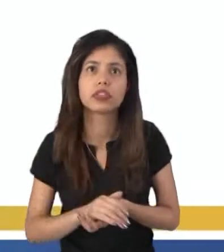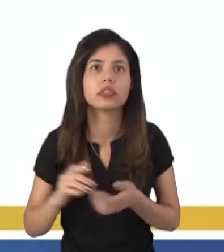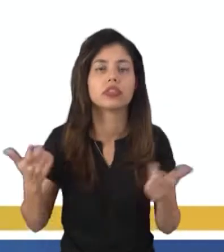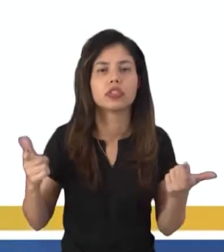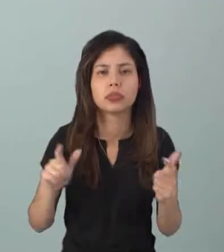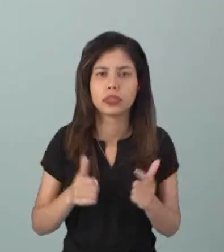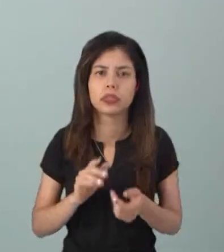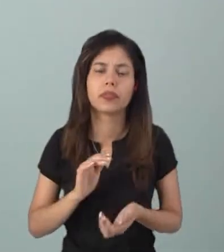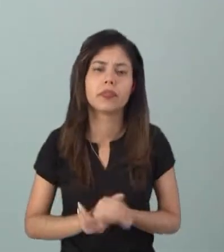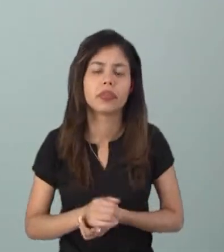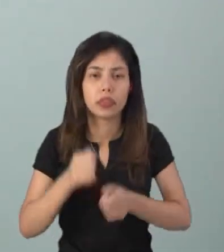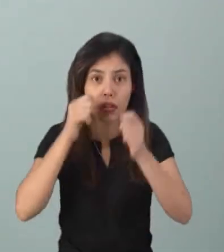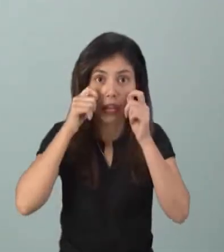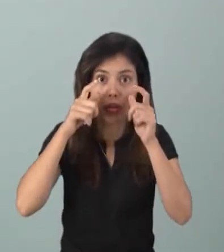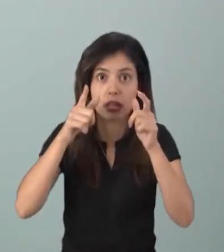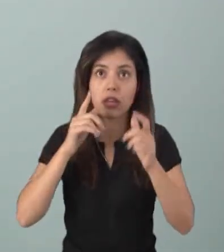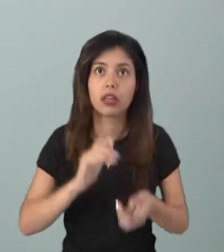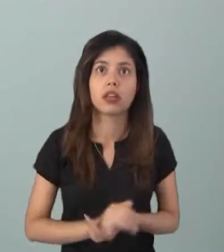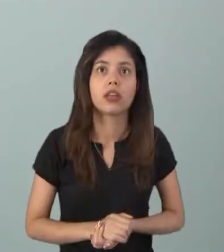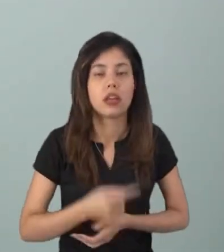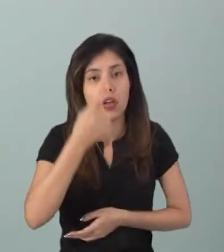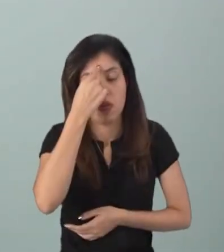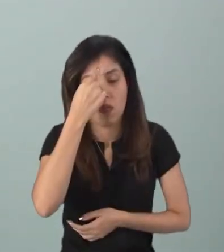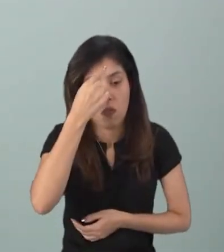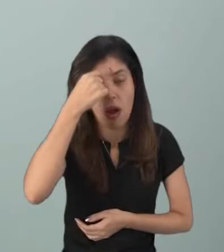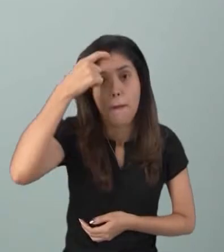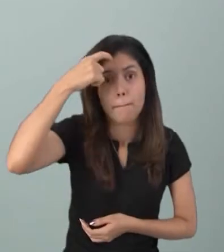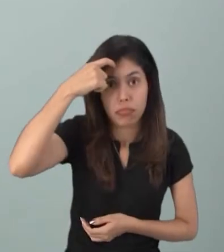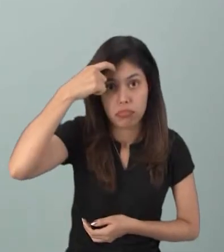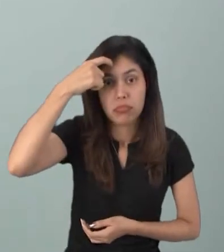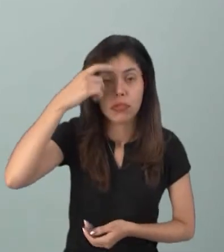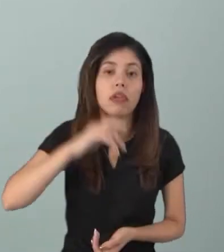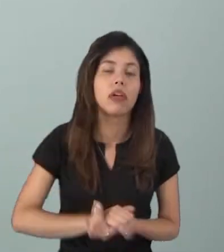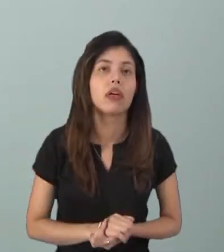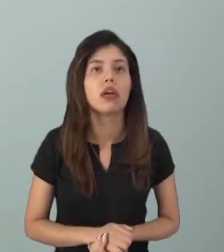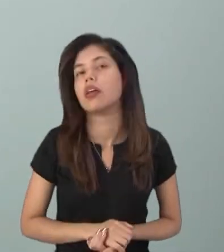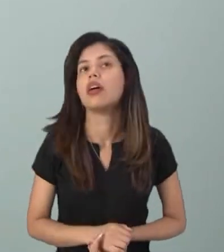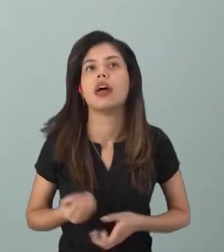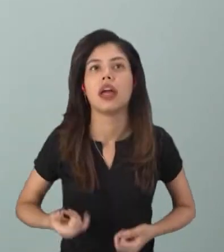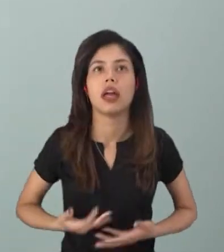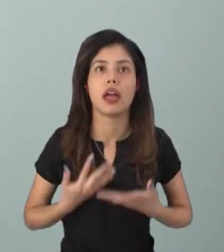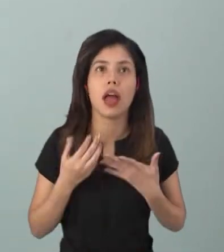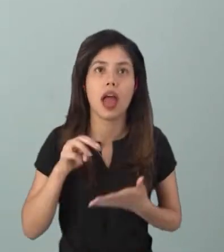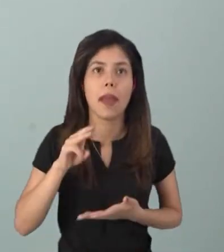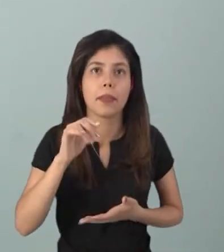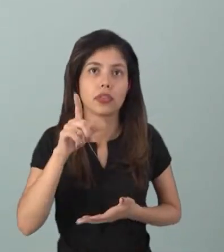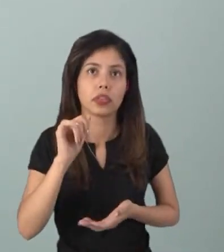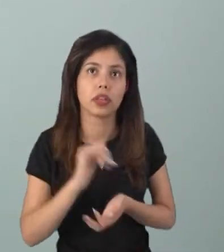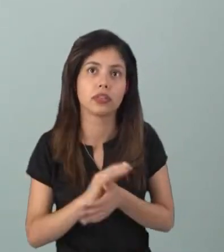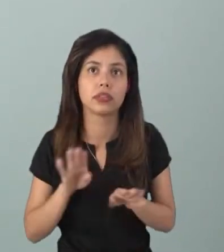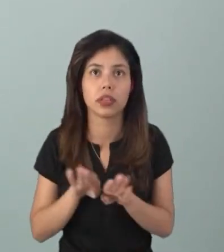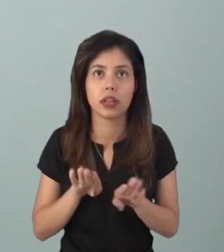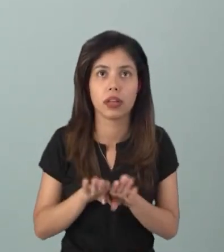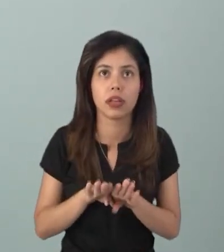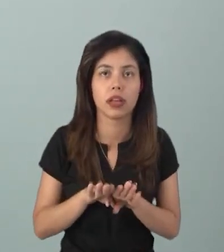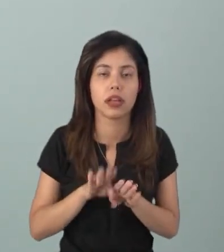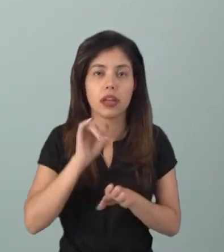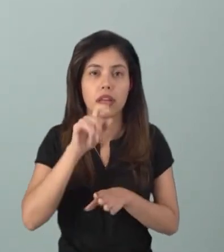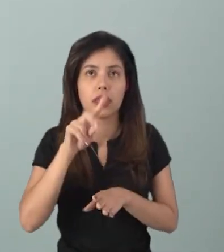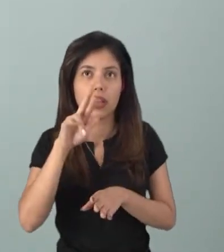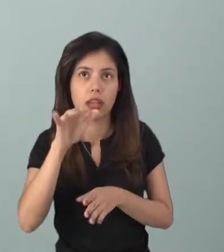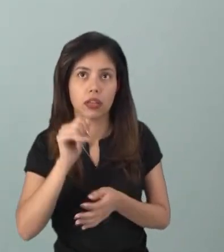diminuir a sua atenção, a sua concentração, a sua tensão emocional e até mesmo a sua capacidade